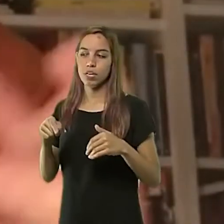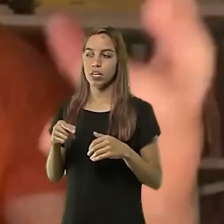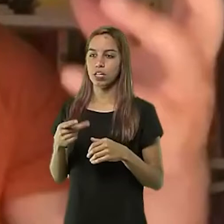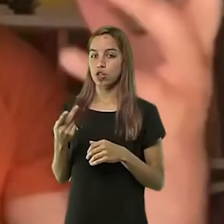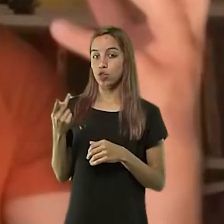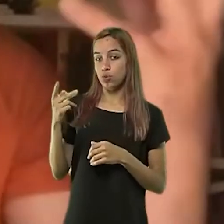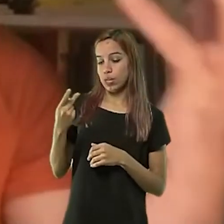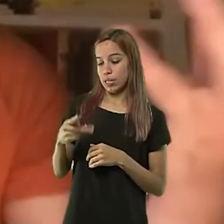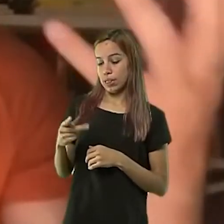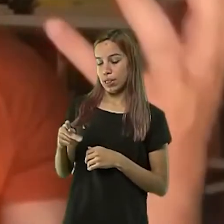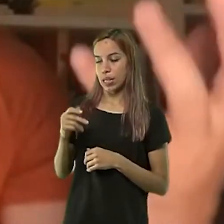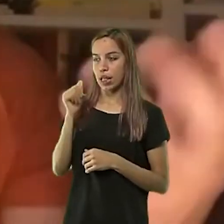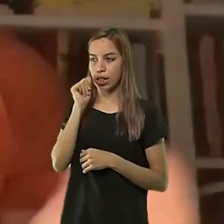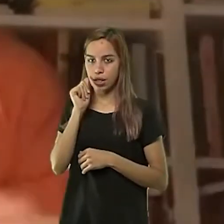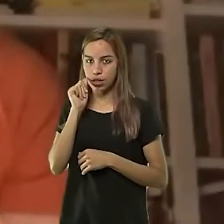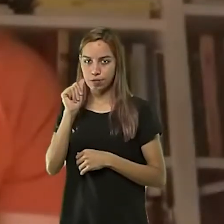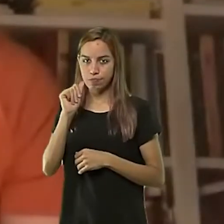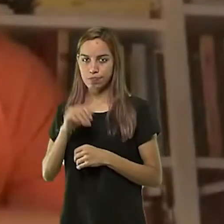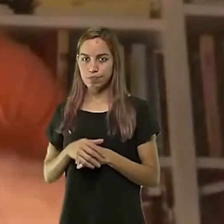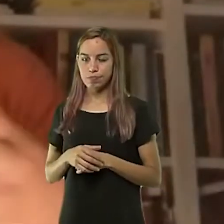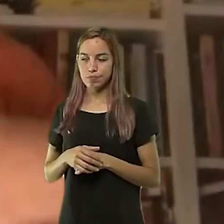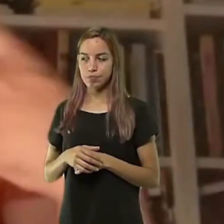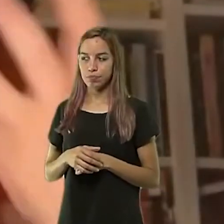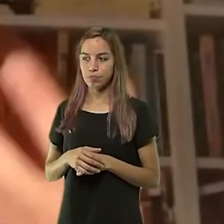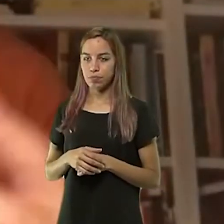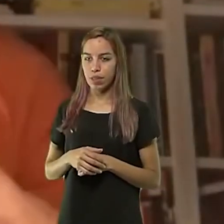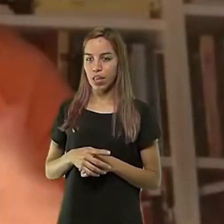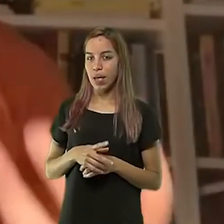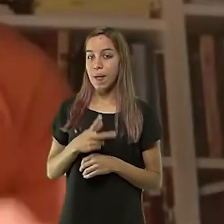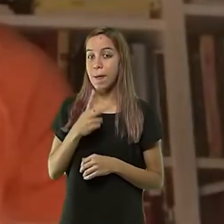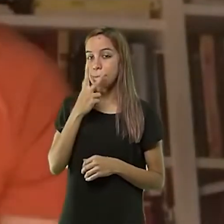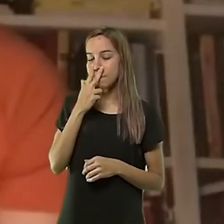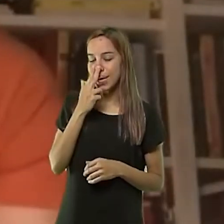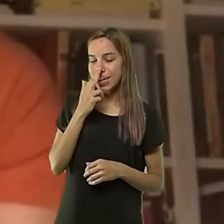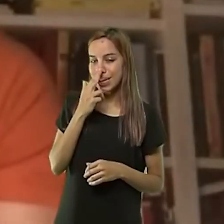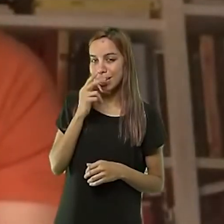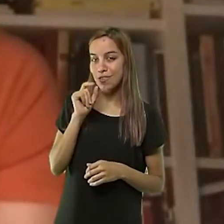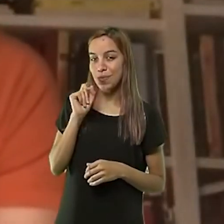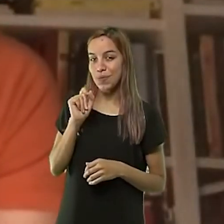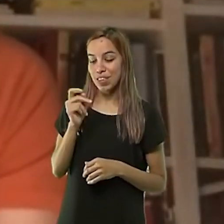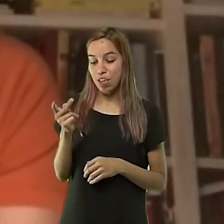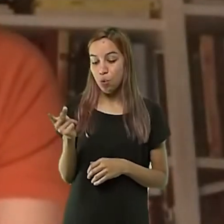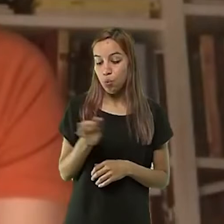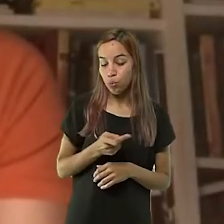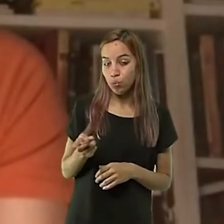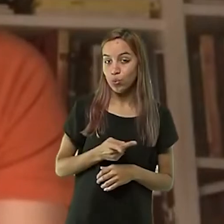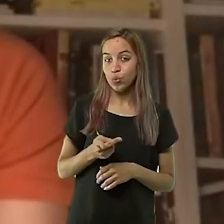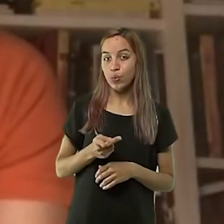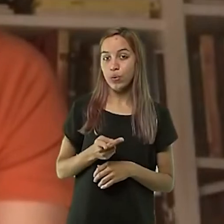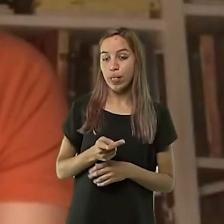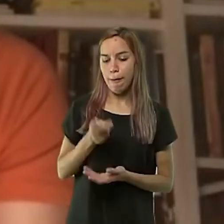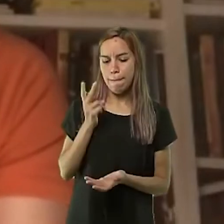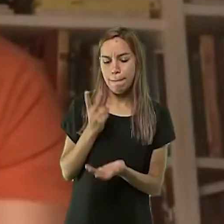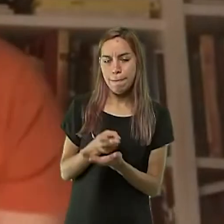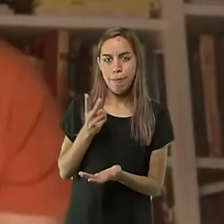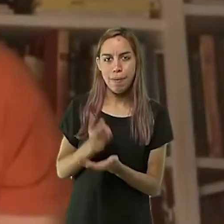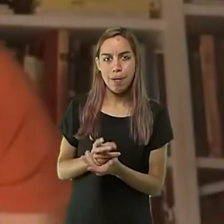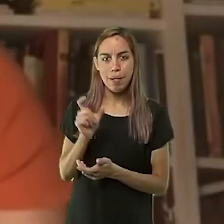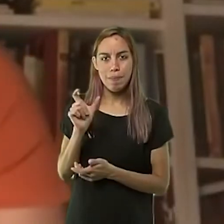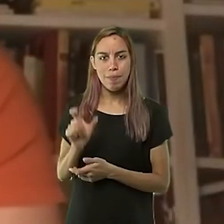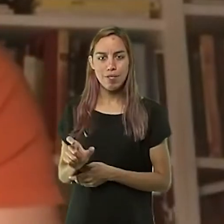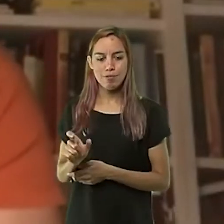séculos, são mais ou menos a mesma pessoa, isto é, vivem a mesma lenda, têm uma lenda em comum.